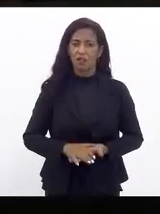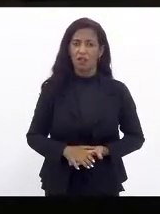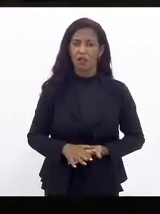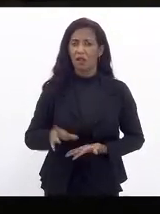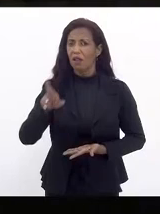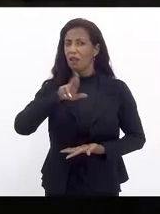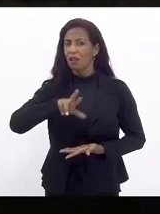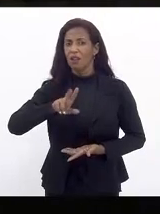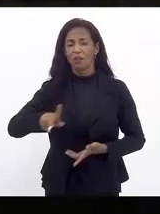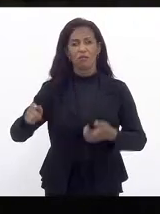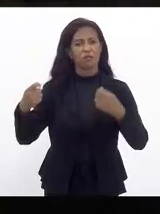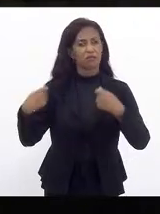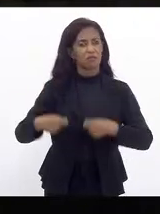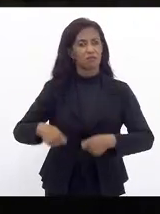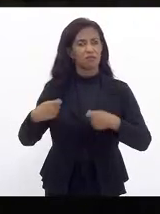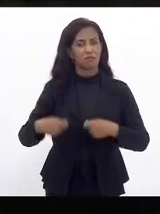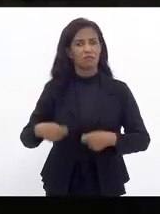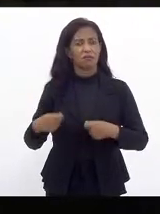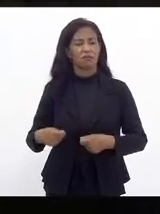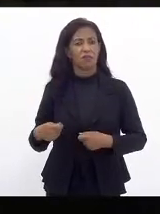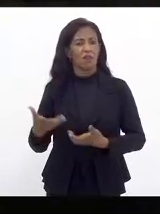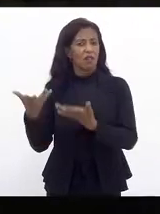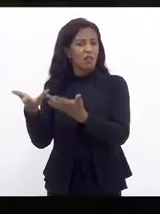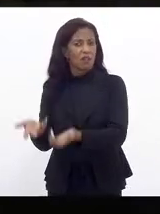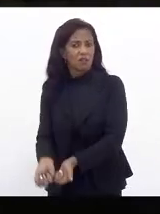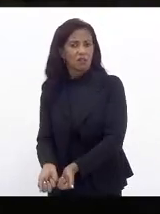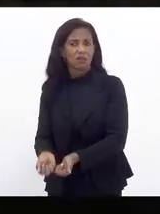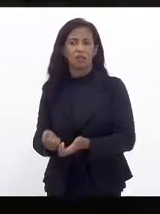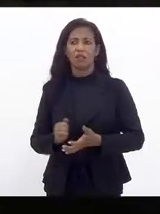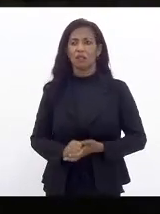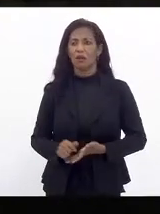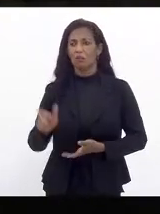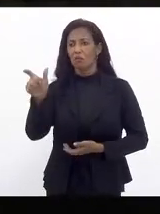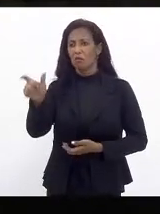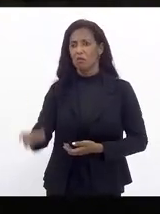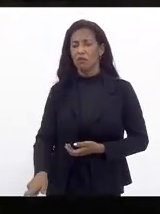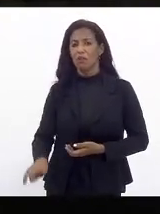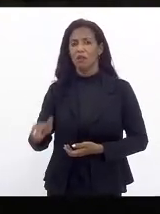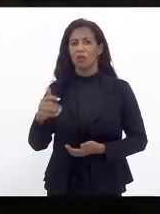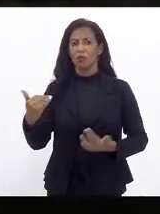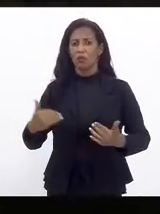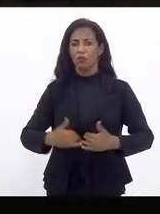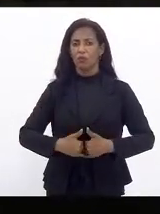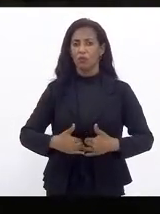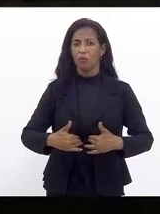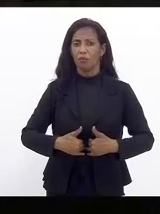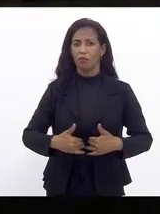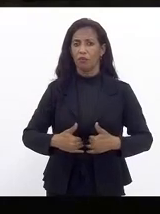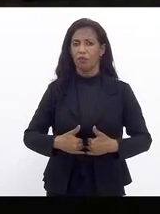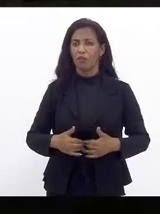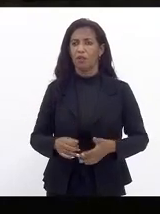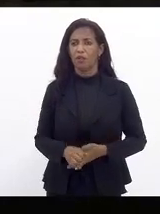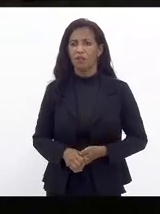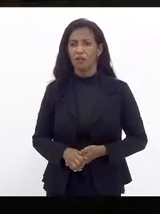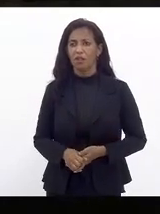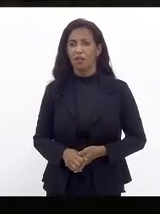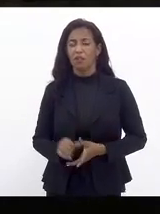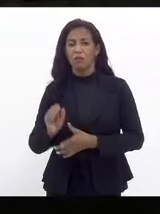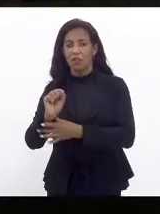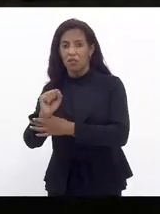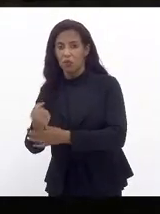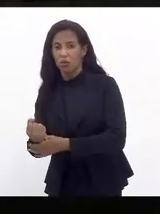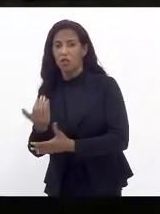não necessariamente ela é considerada uma pessoa faminta, mas ela está em